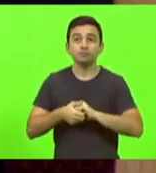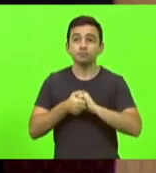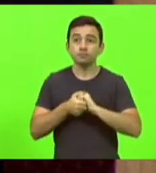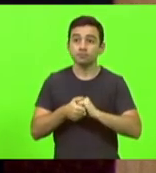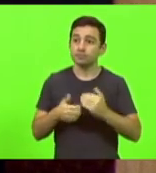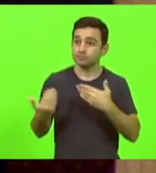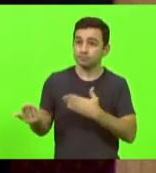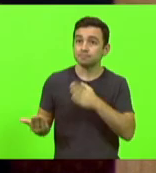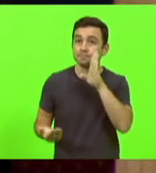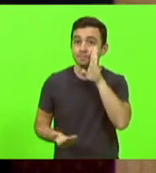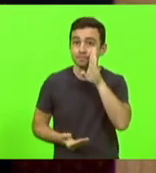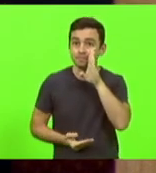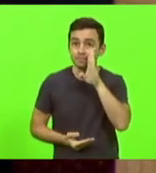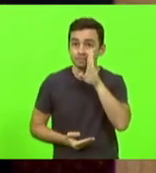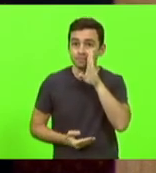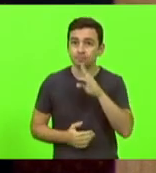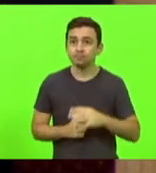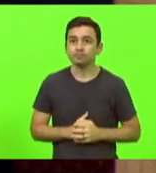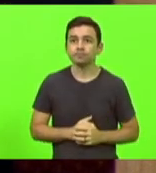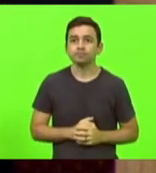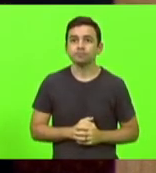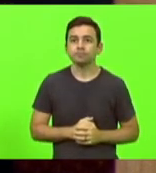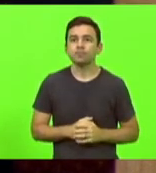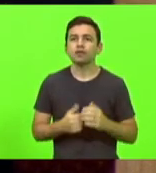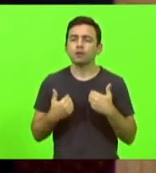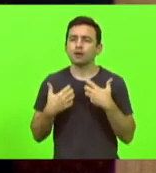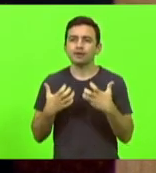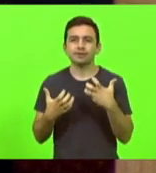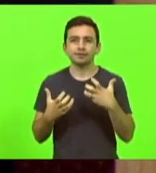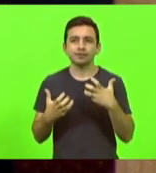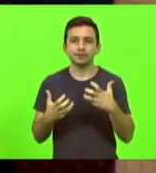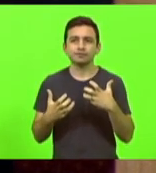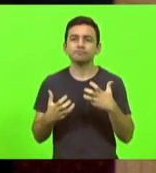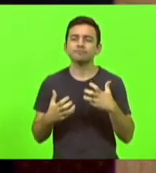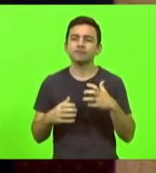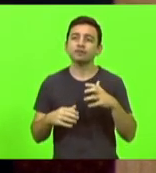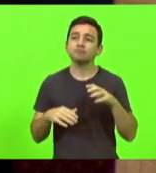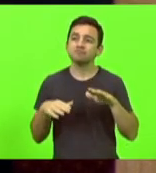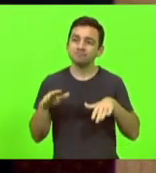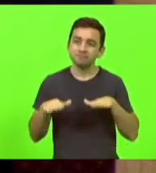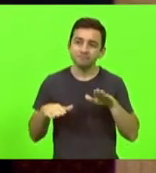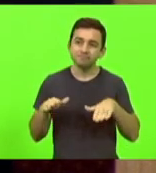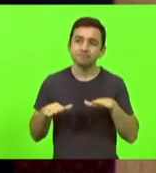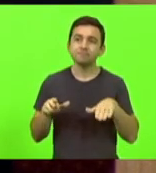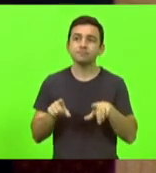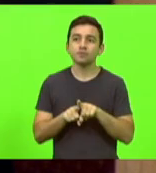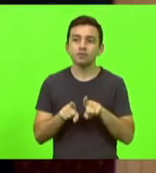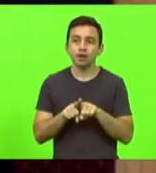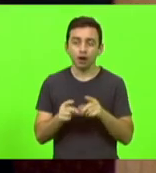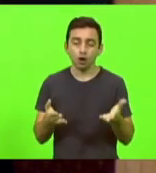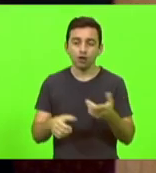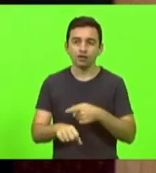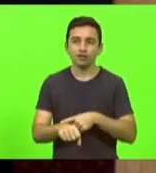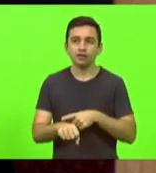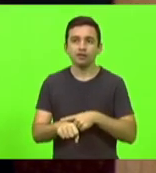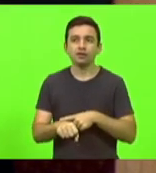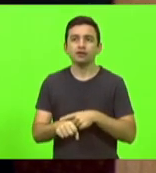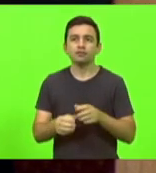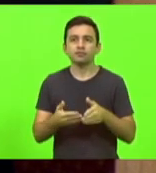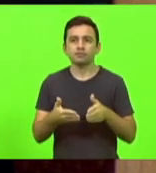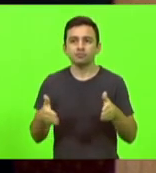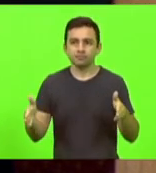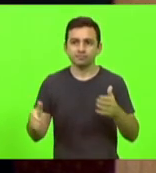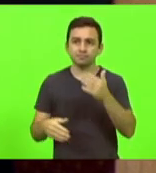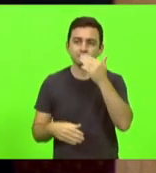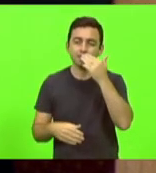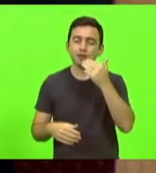deputado Berlanda, e quero, eventualmente, também nesse tempo restante, dizer ao deputado Sopelso que é uma